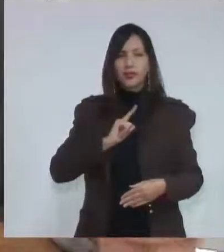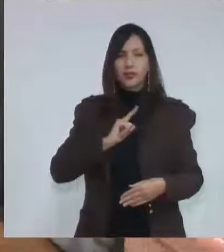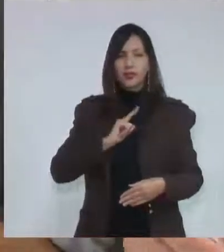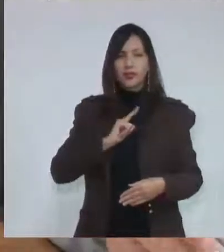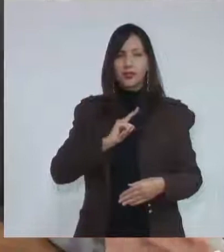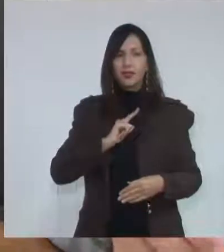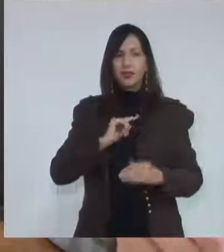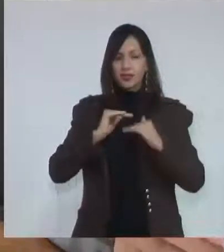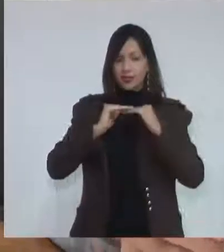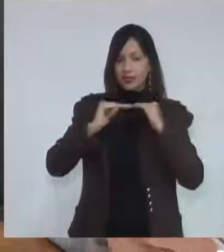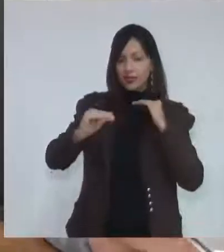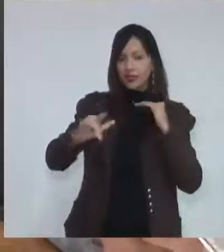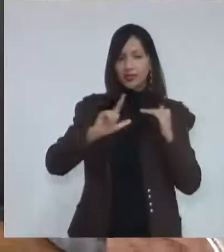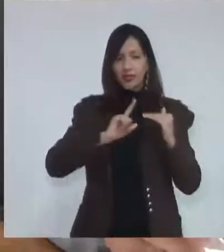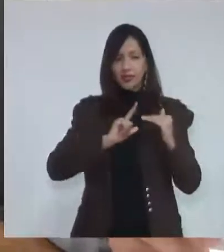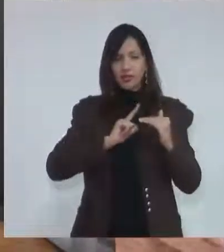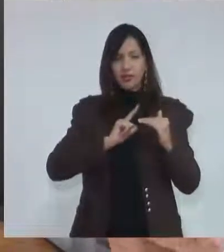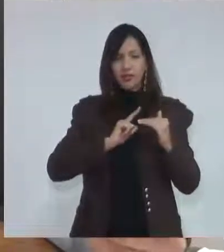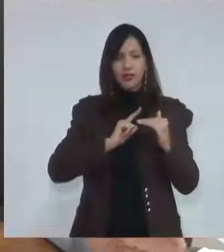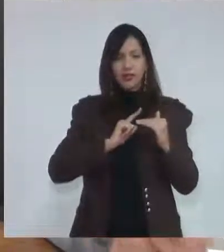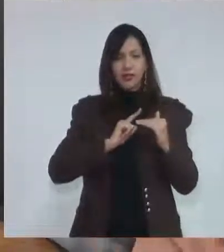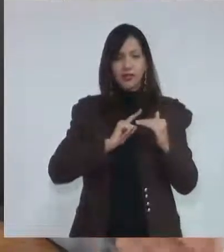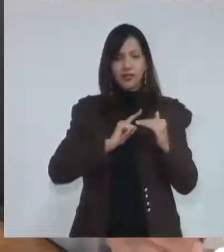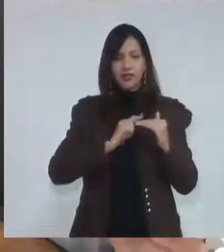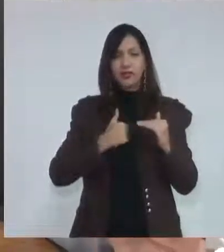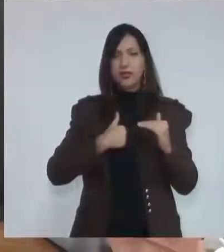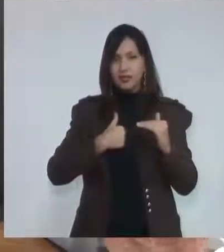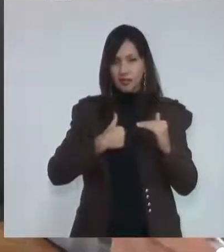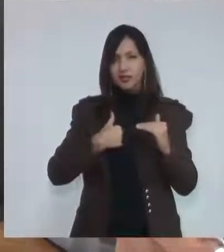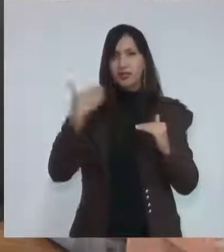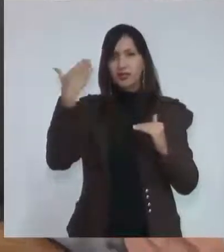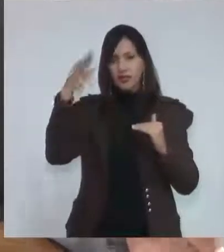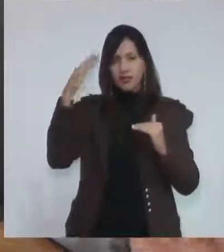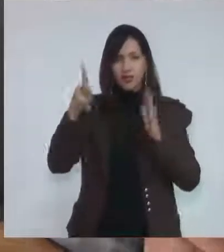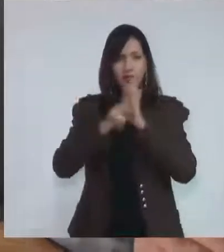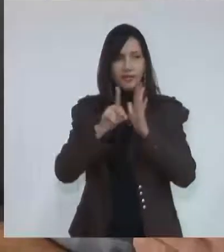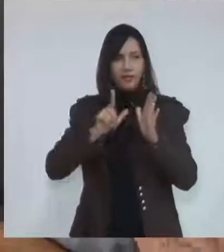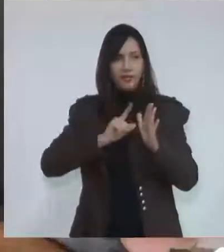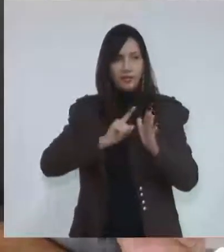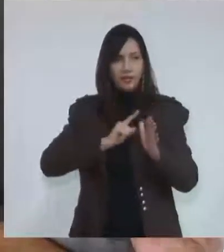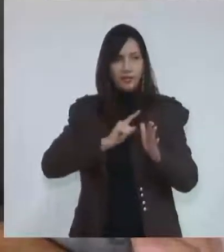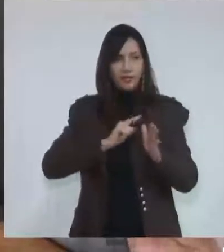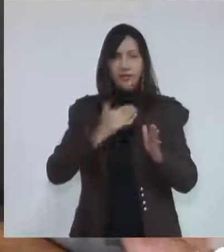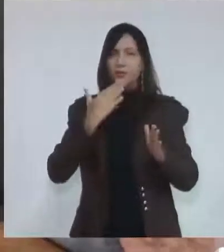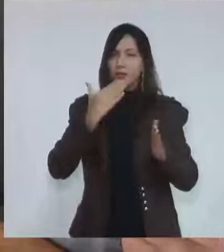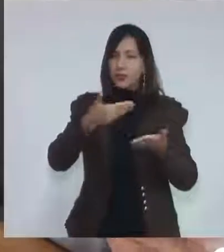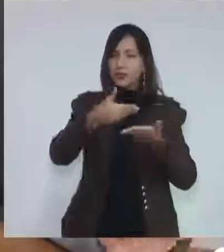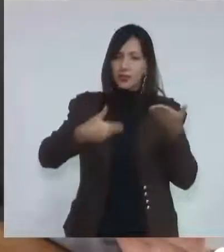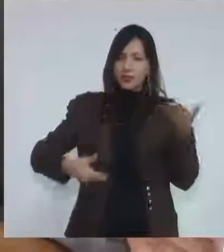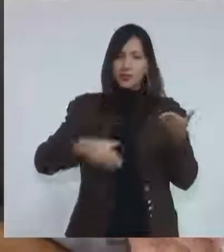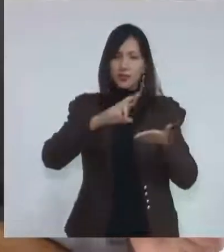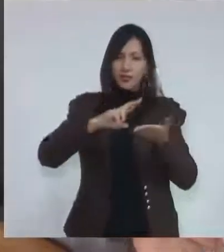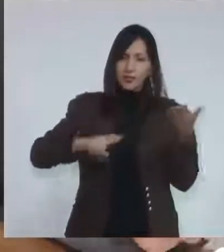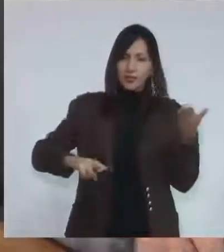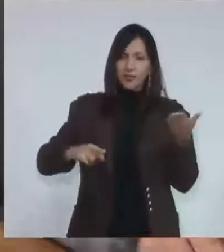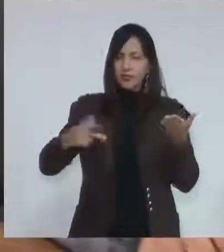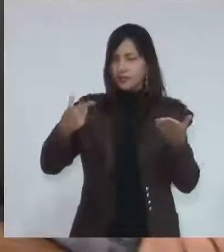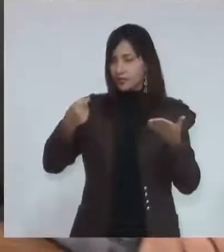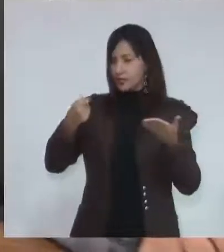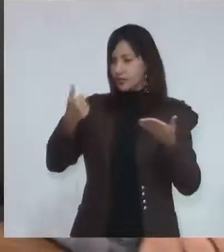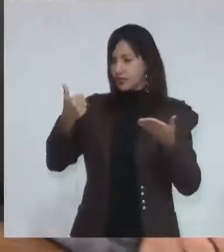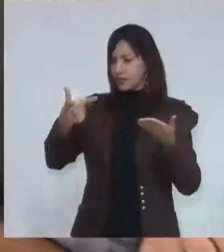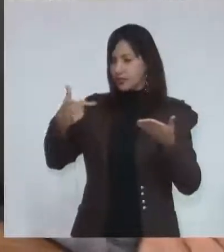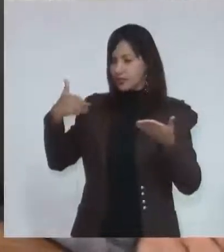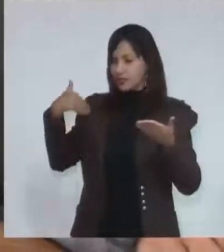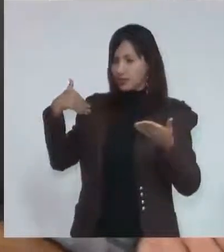bastante razoável, porque eu entendo que quando se pede, às vezes, requerimento desde